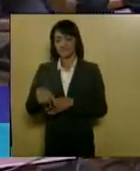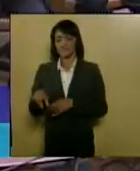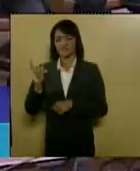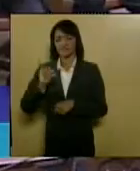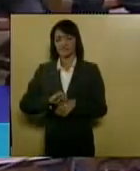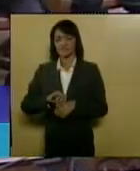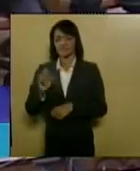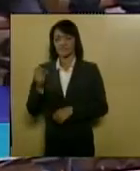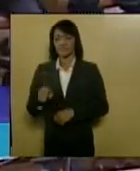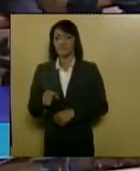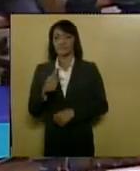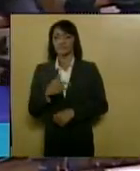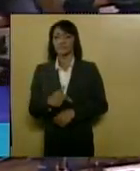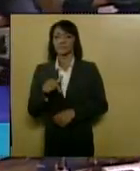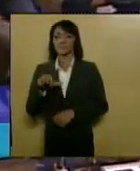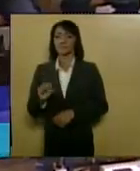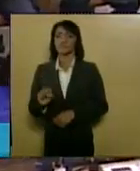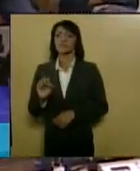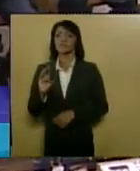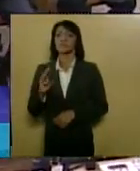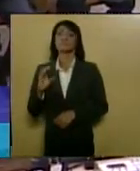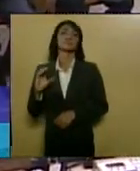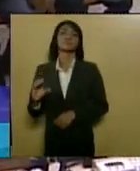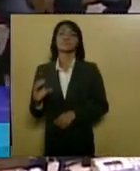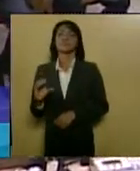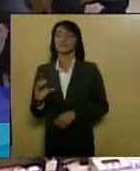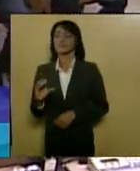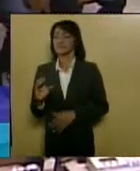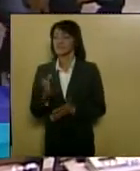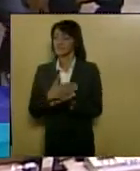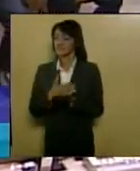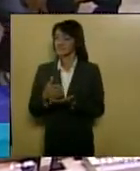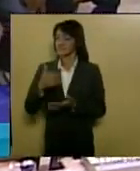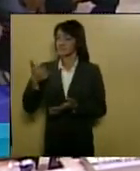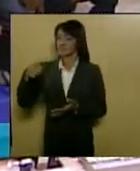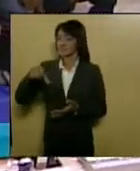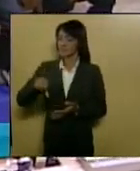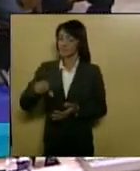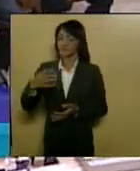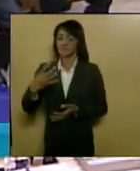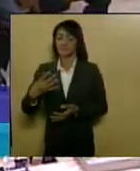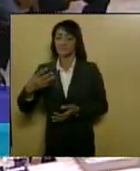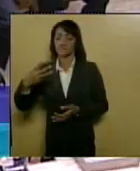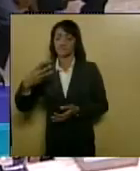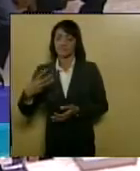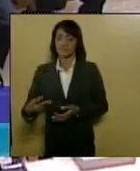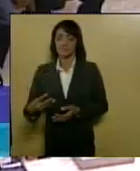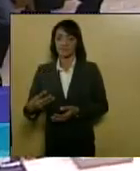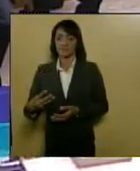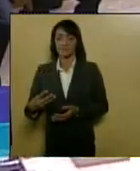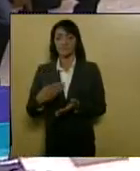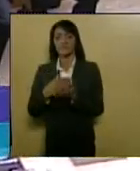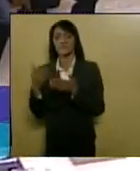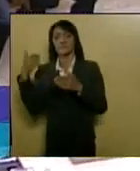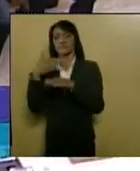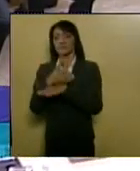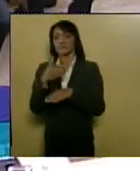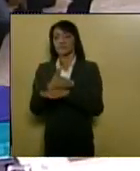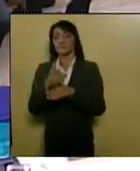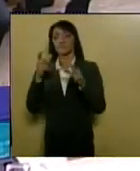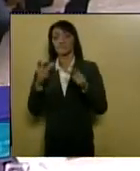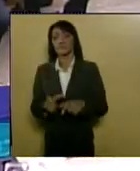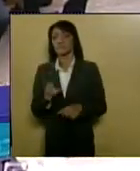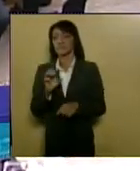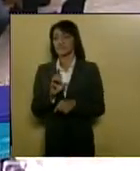o 28º Batalhão de Caçadores, onde, a partir de 1943, passou a ocupar as atuais instalações